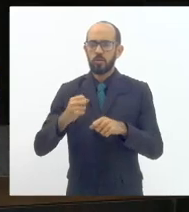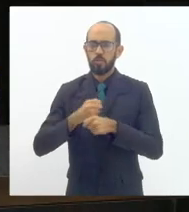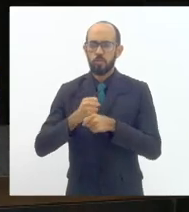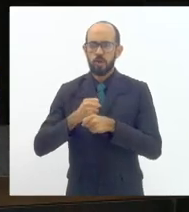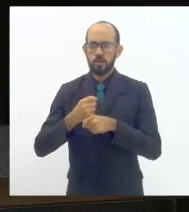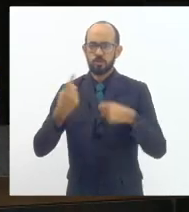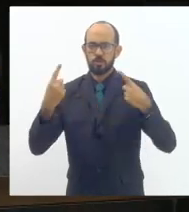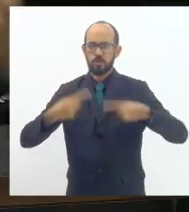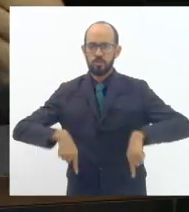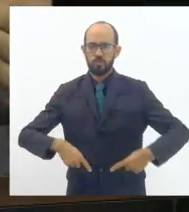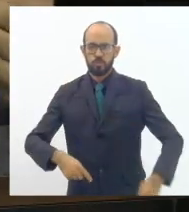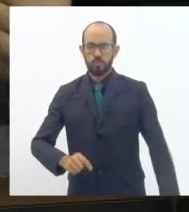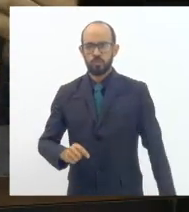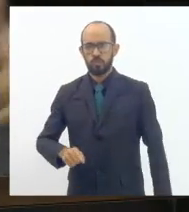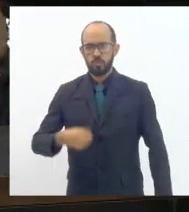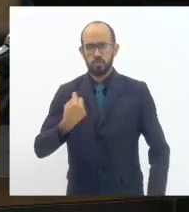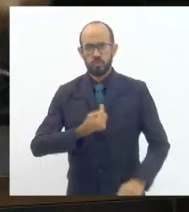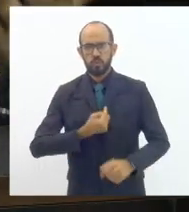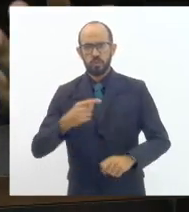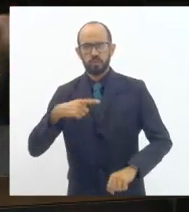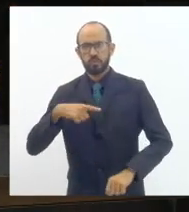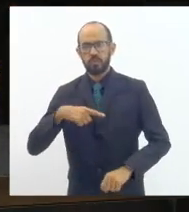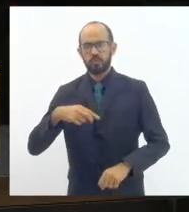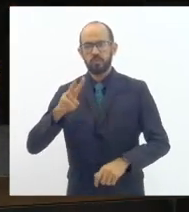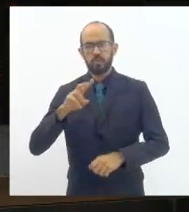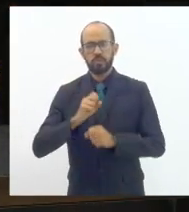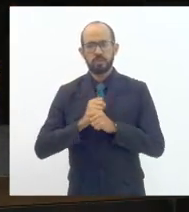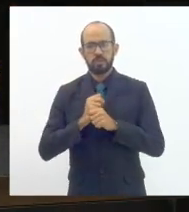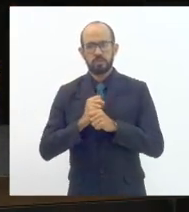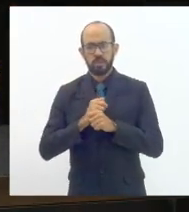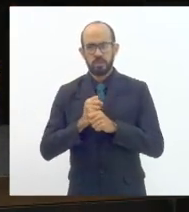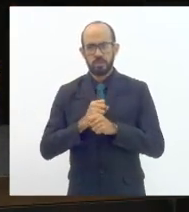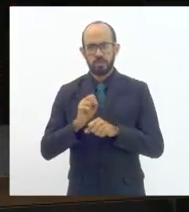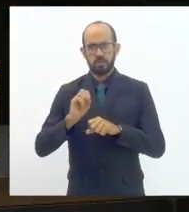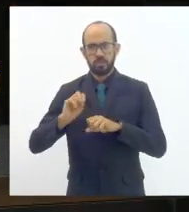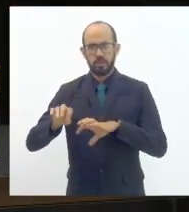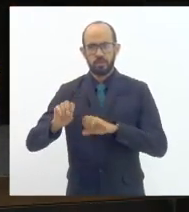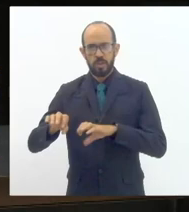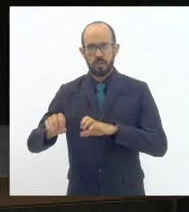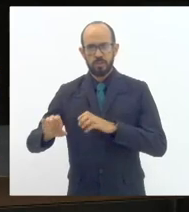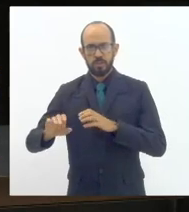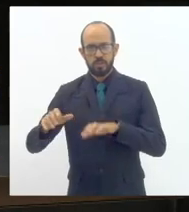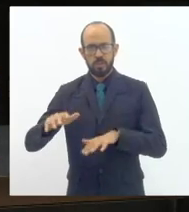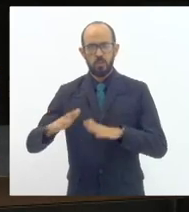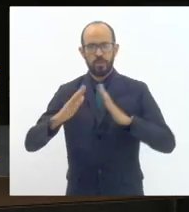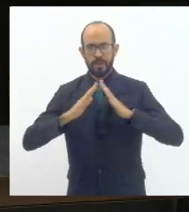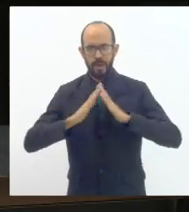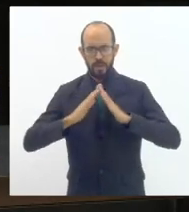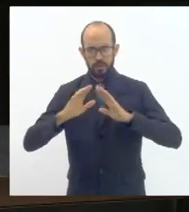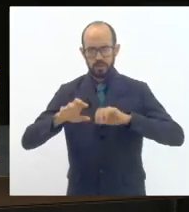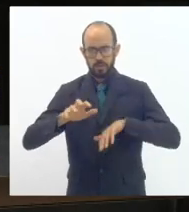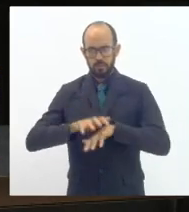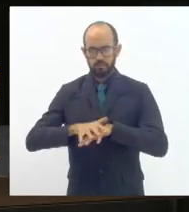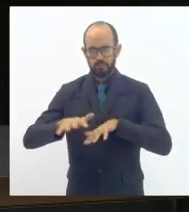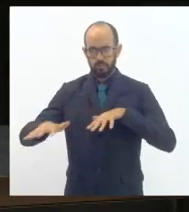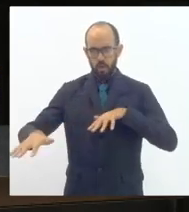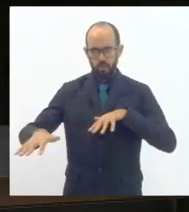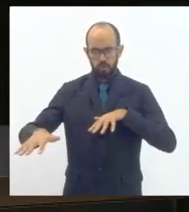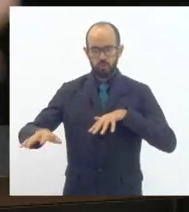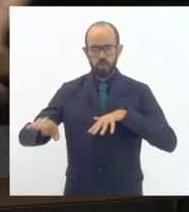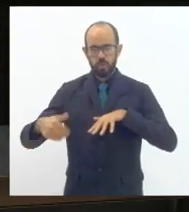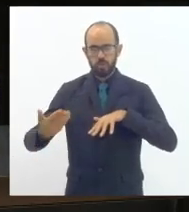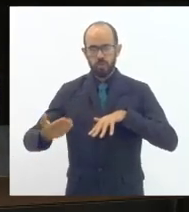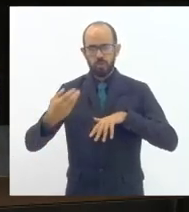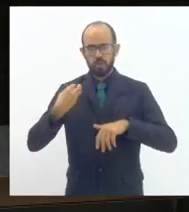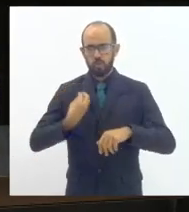desafiador. A gente passou 2 anos com educação afastada de sala de aula. esse convívio escolar, né? E